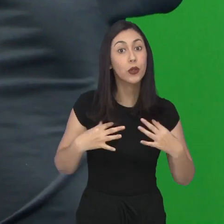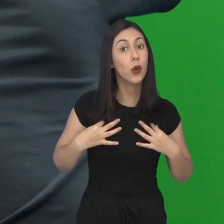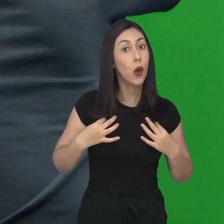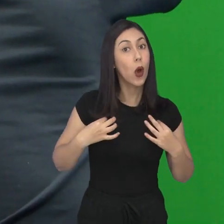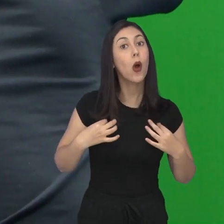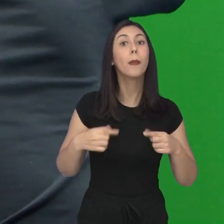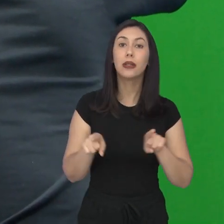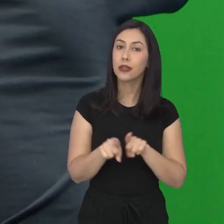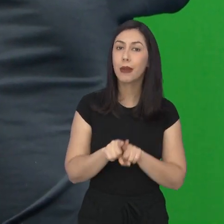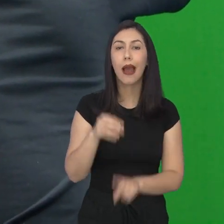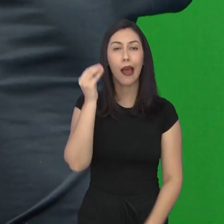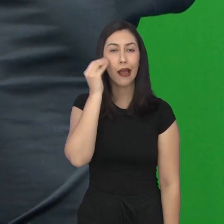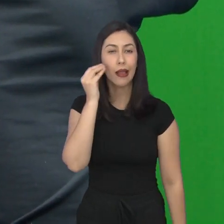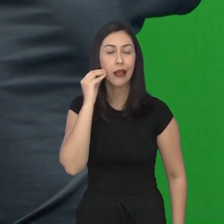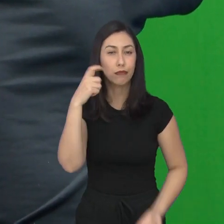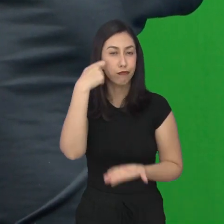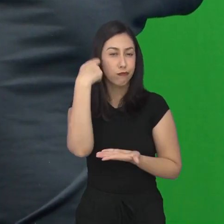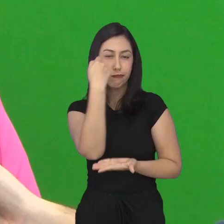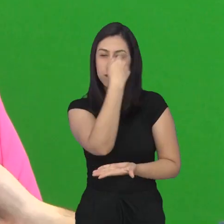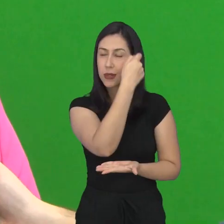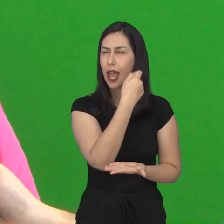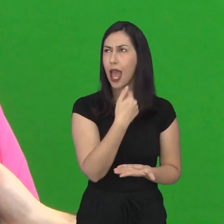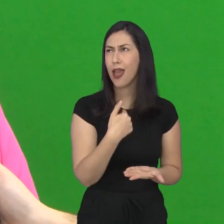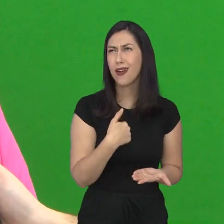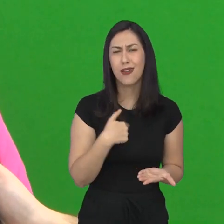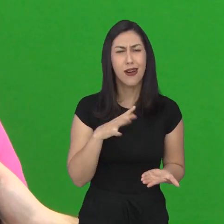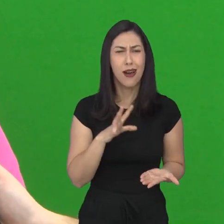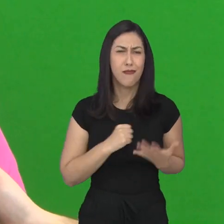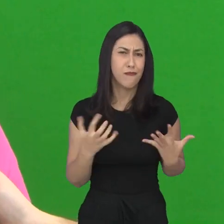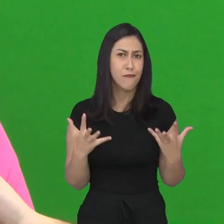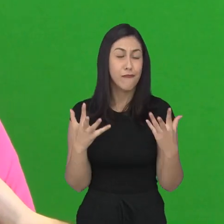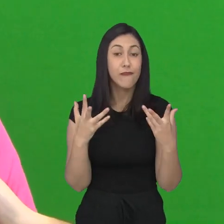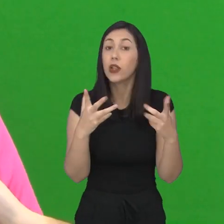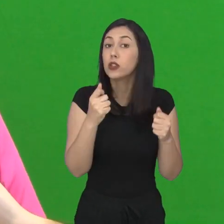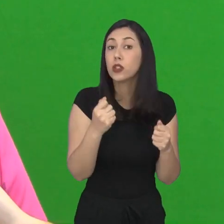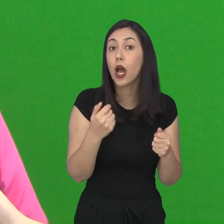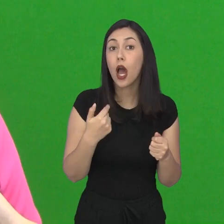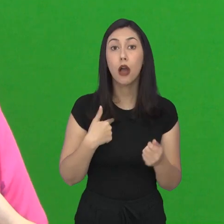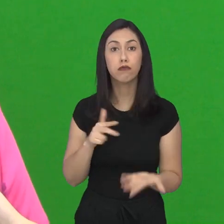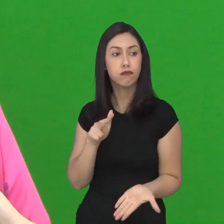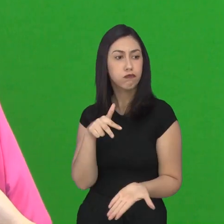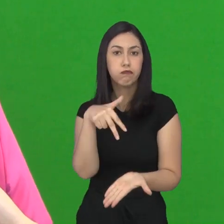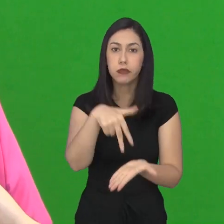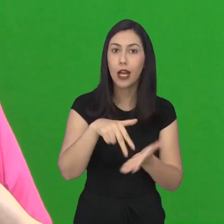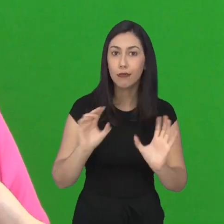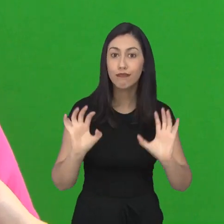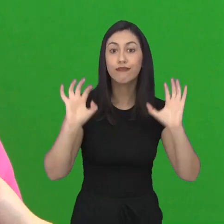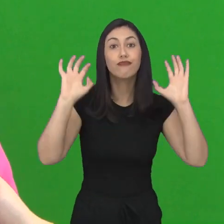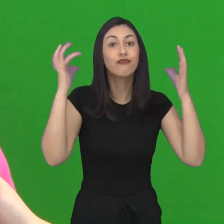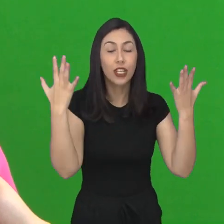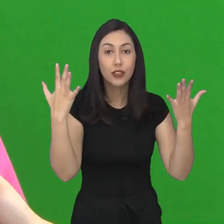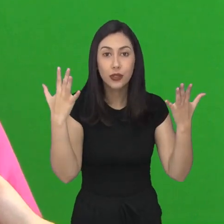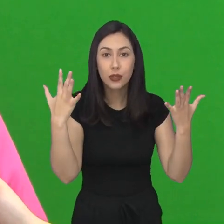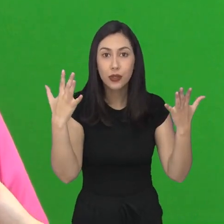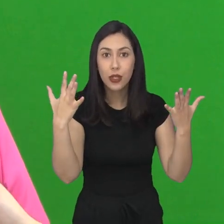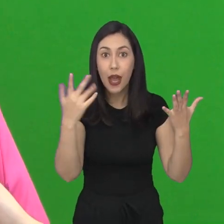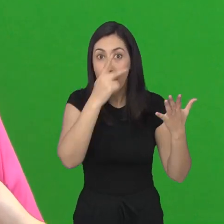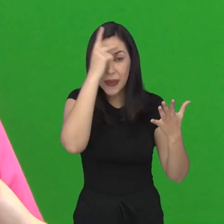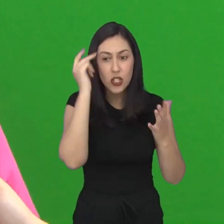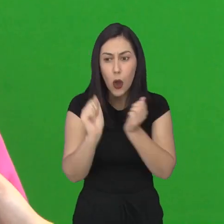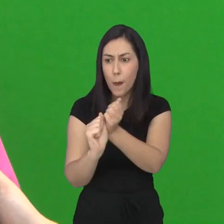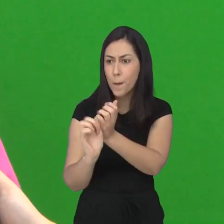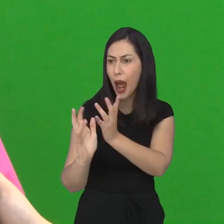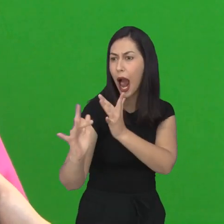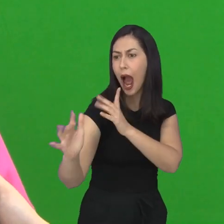sem contar os inúmeros testes de maquiagem. Eu acho isso sensacional, é o que eu falei, tipo, eu chegar num evento, o que já me ocorreu de chegar e